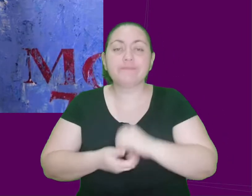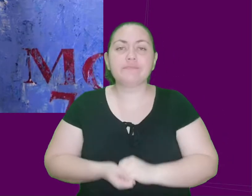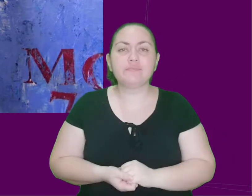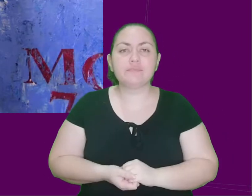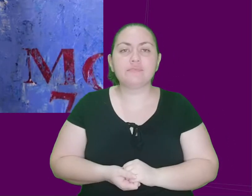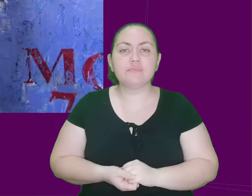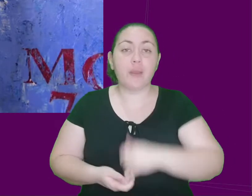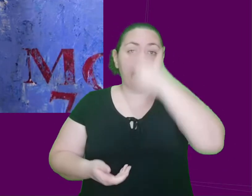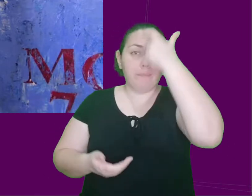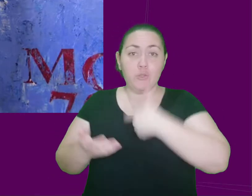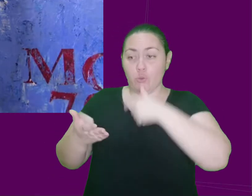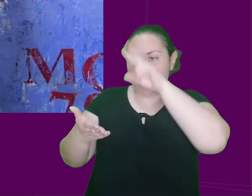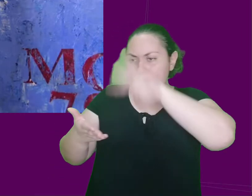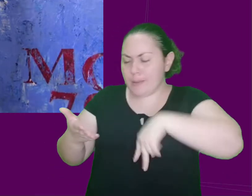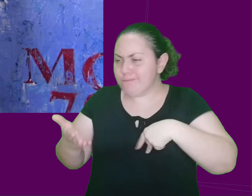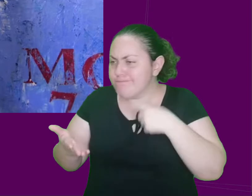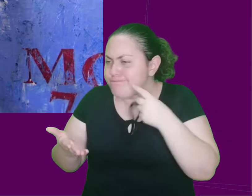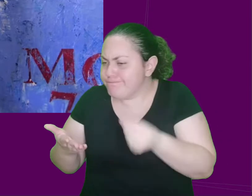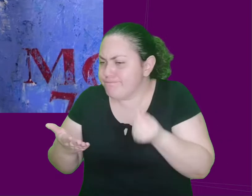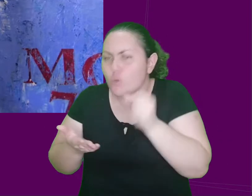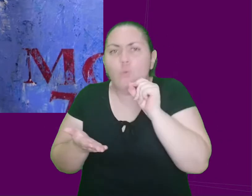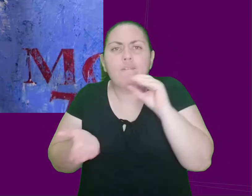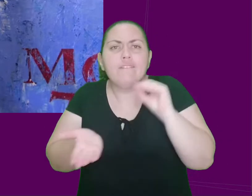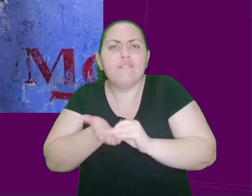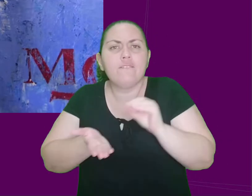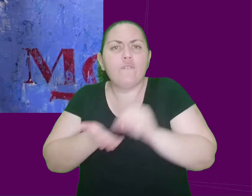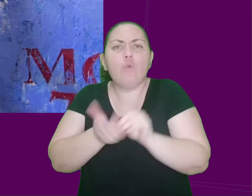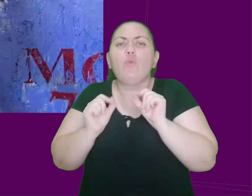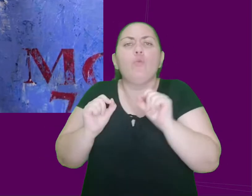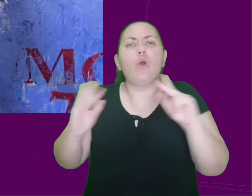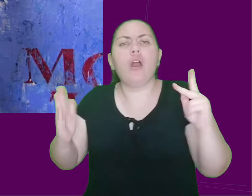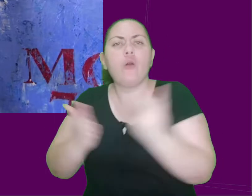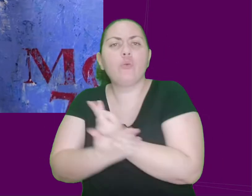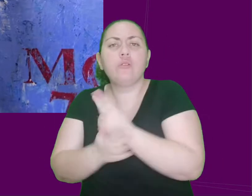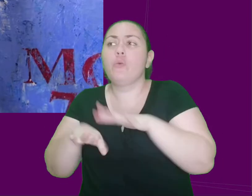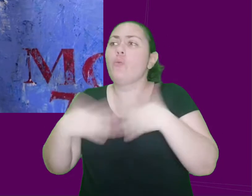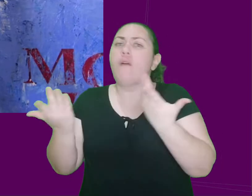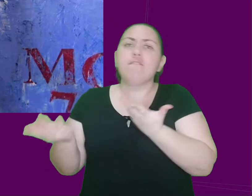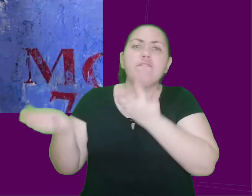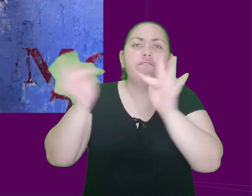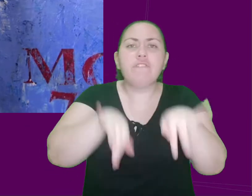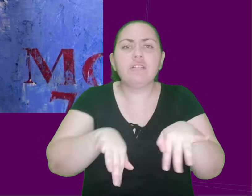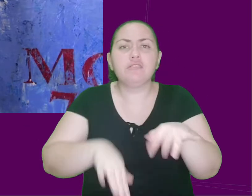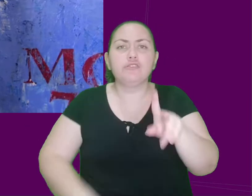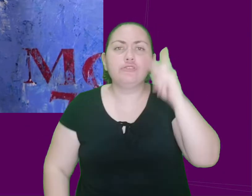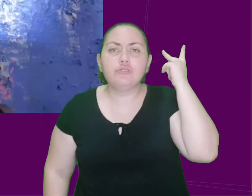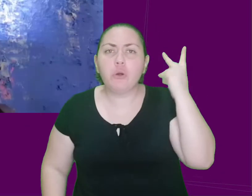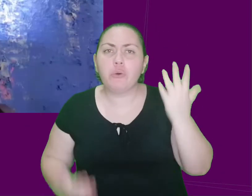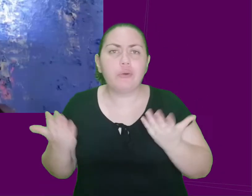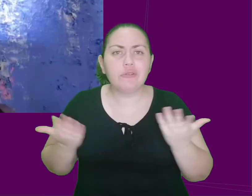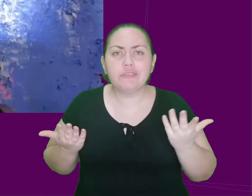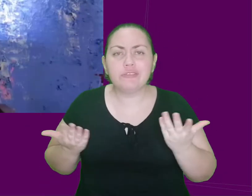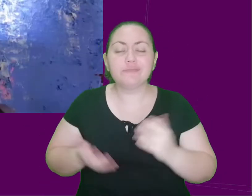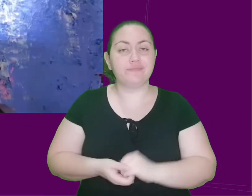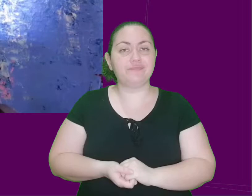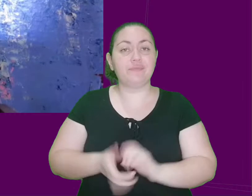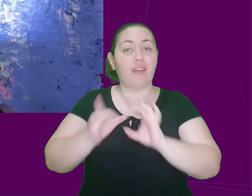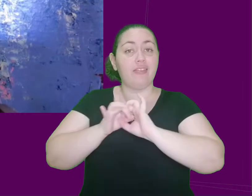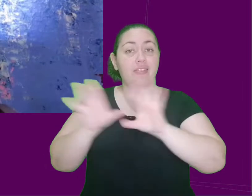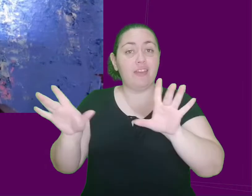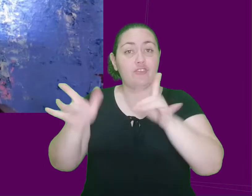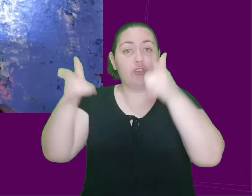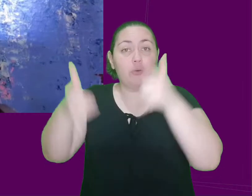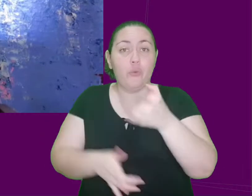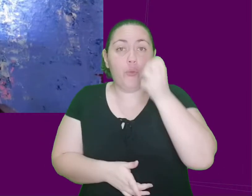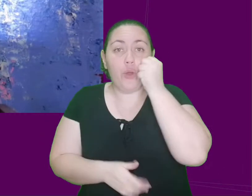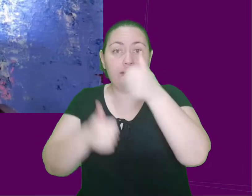está faltando? O leitor se pergunta: o que acontece mesmo? Qual é afinal a história dos contos? Em Deixe o Quarto